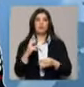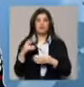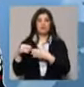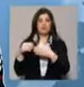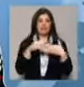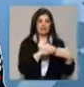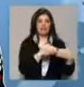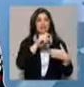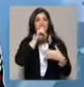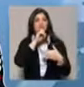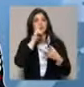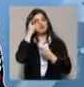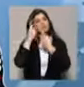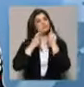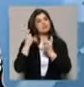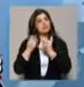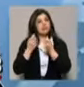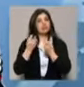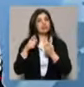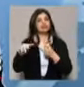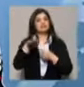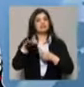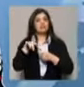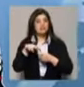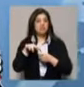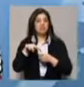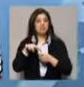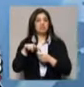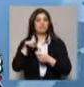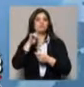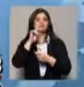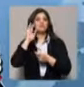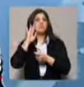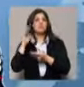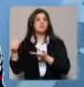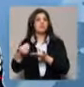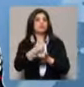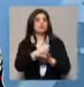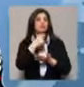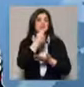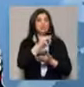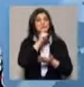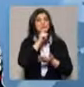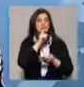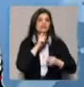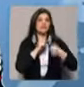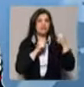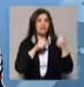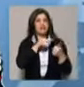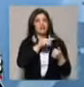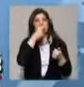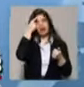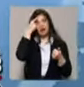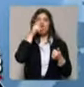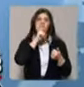ponderar mais seriamente aquilo que é esse cenário de manterem a Coligação na medida em que é o trufa da estabilidade que julgarão junto do